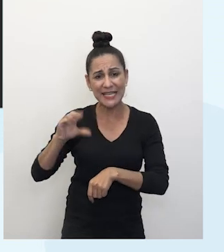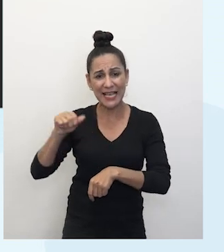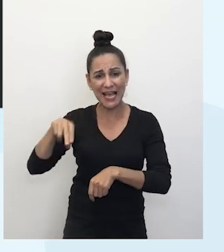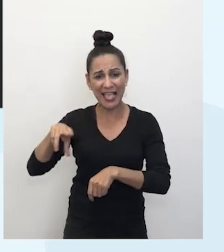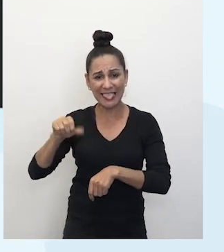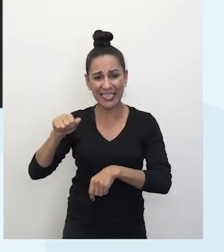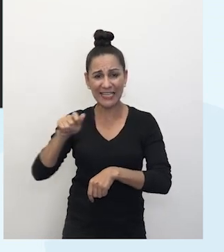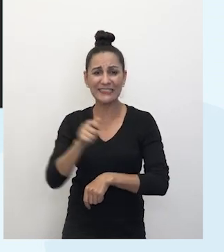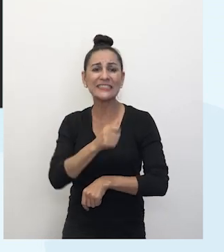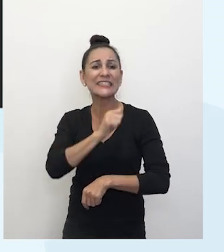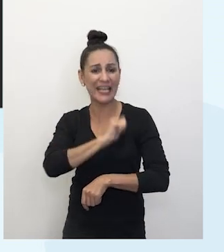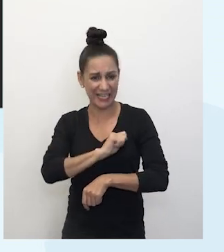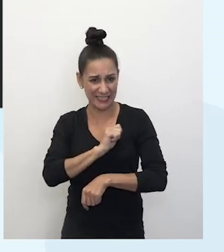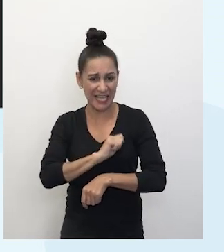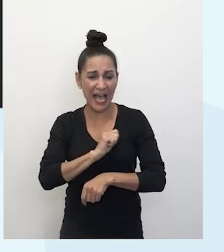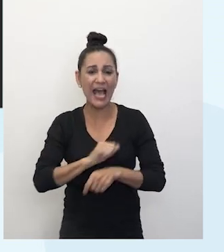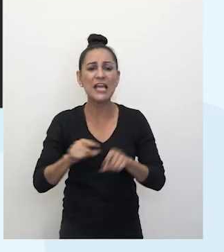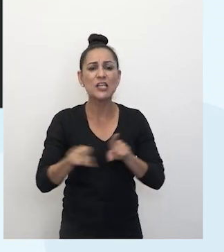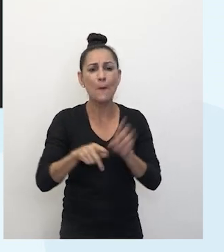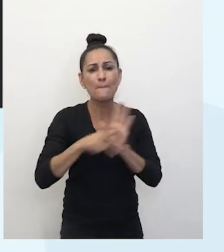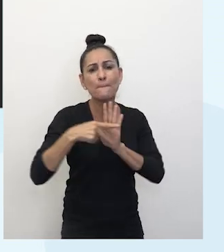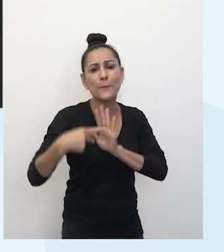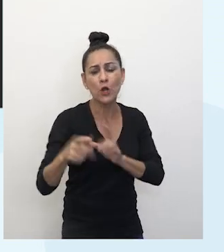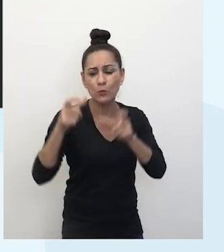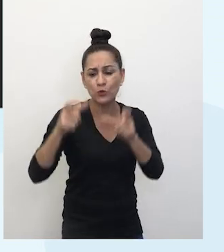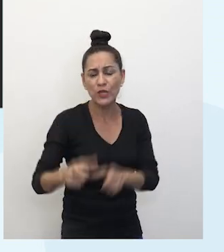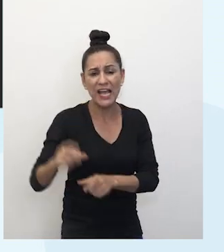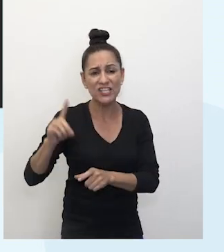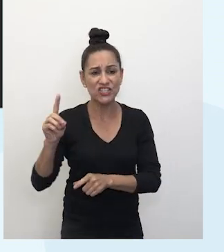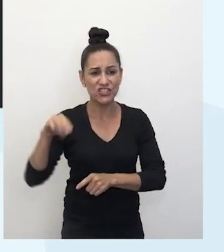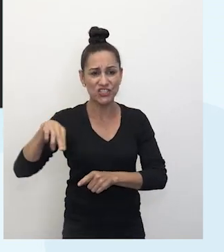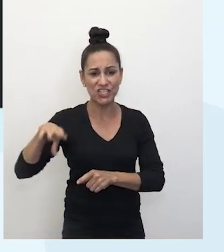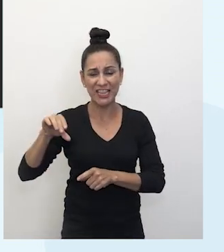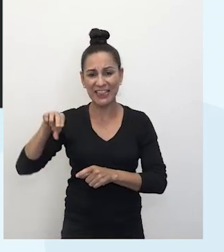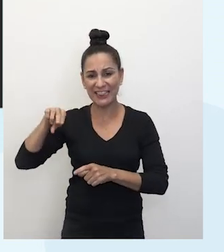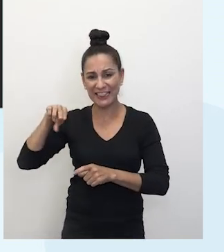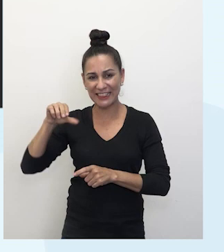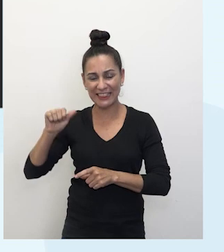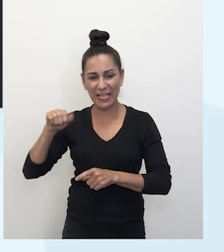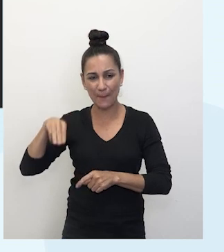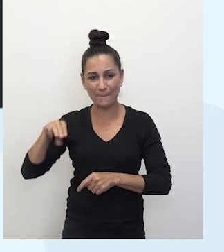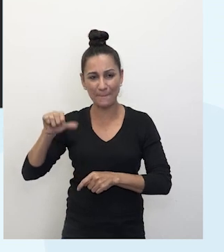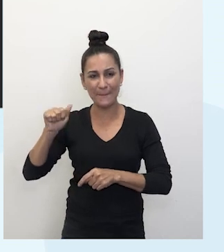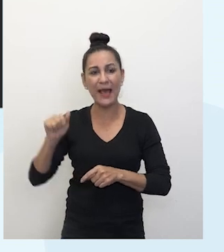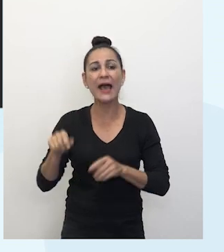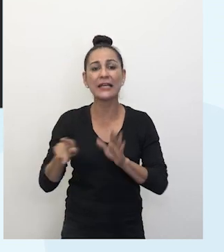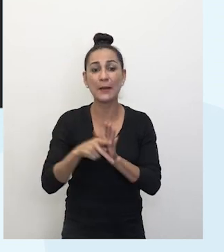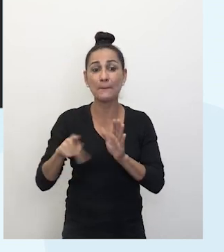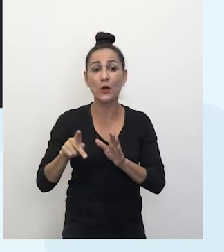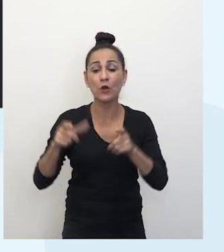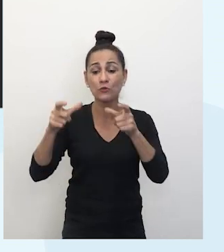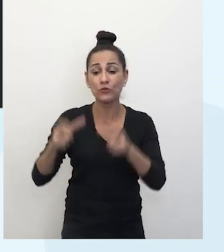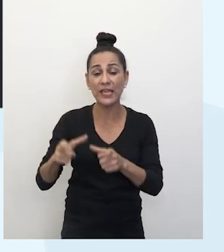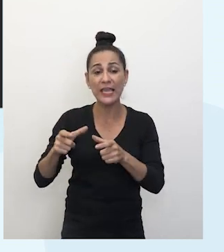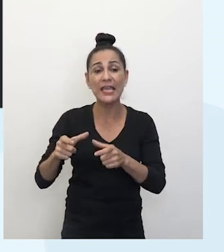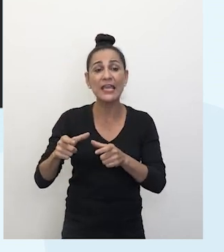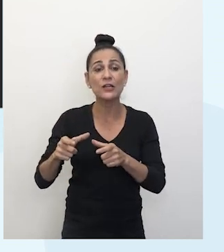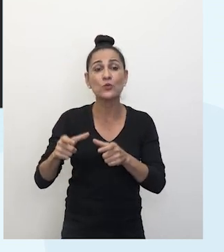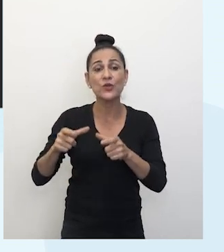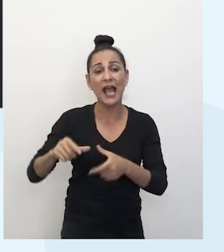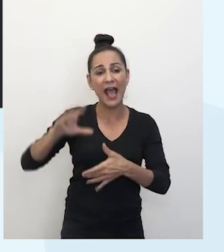a pesar né descer da Dinamarca lá ele ele pertence né fisicamente ele pertence a América